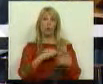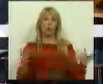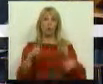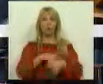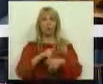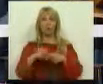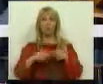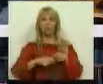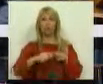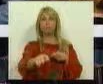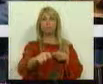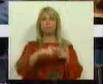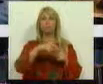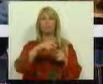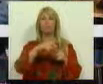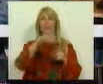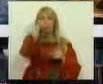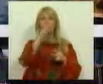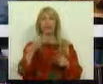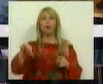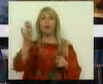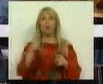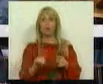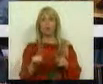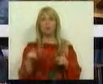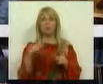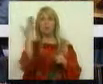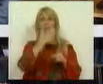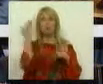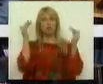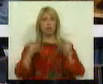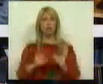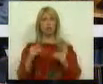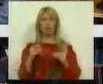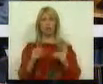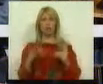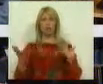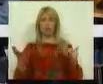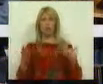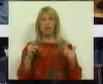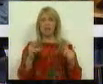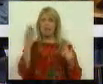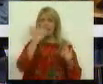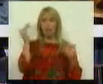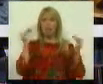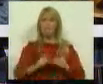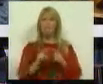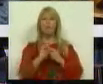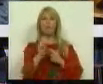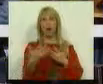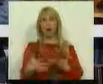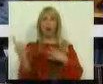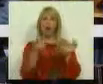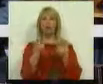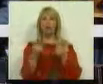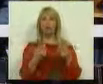dos governos do Partido Socialista eram asseguradas em prazos inferiores aos 30 dias que agora aqui se discute. A necessidade de evitar a existência de